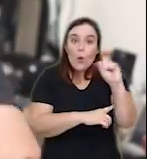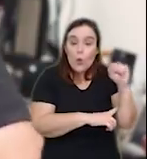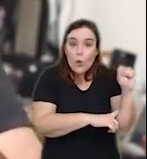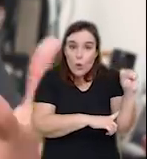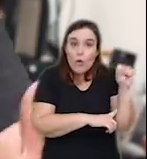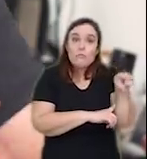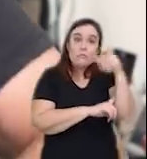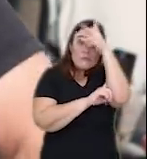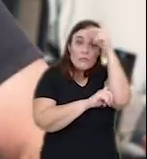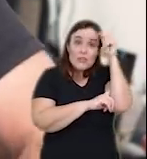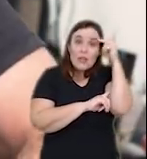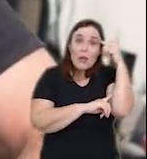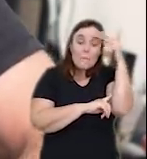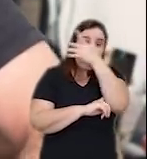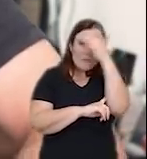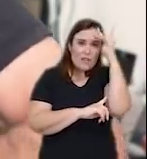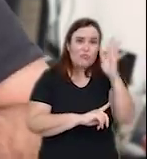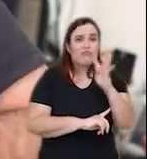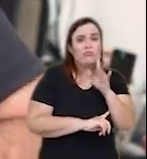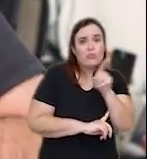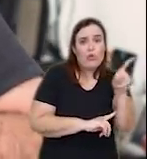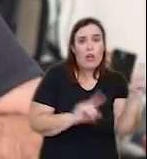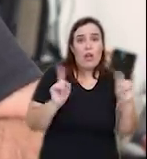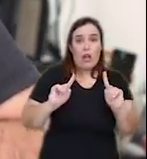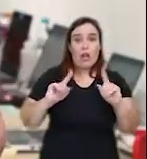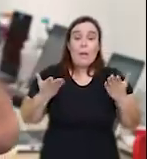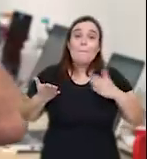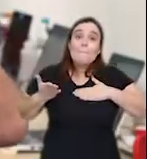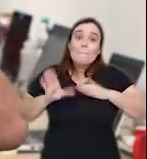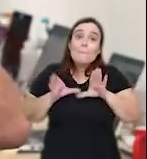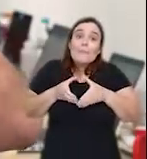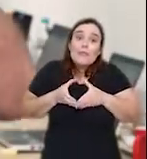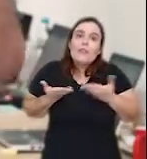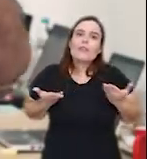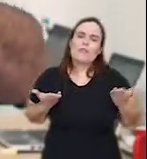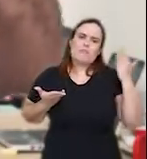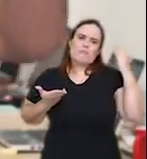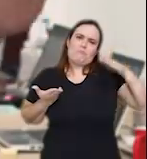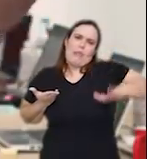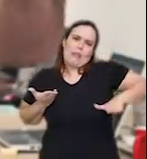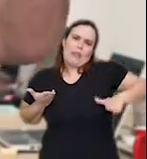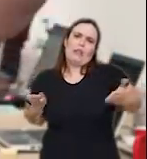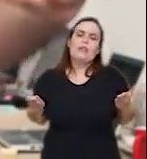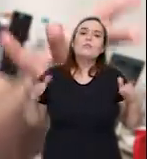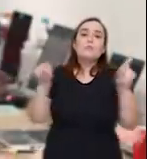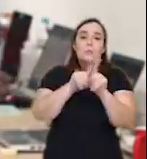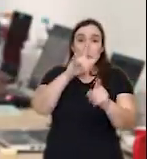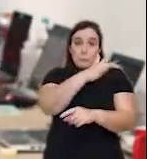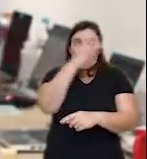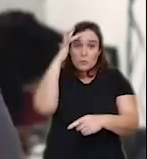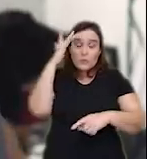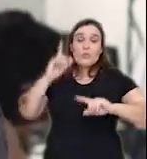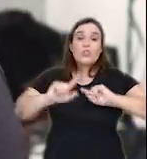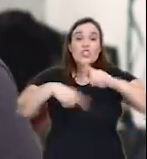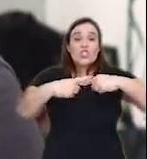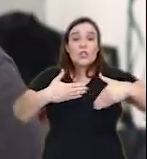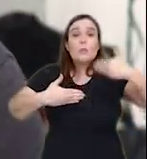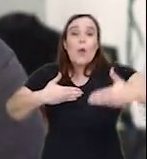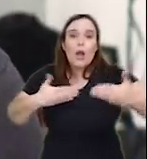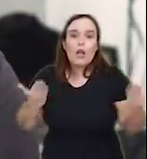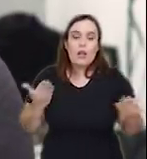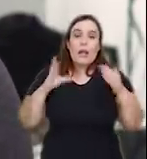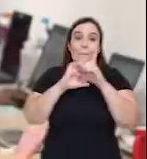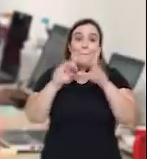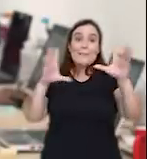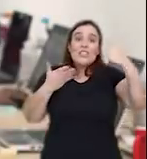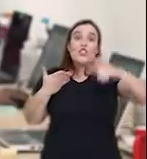prefeito de São Paulo muita gente não conhece gente cuidar da minha geração era pequeno ainda mais que quem veio de uma geração depois você tava